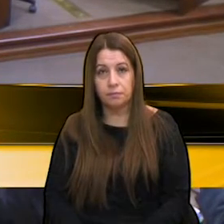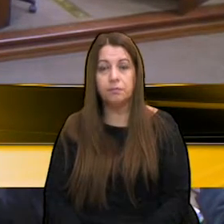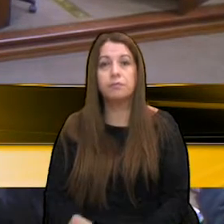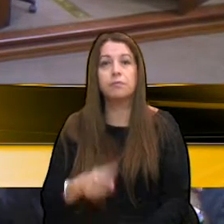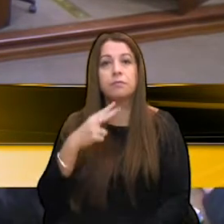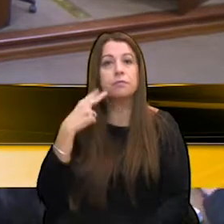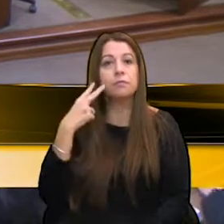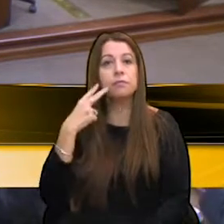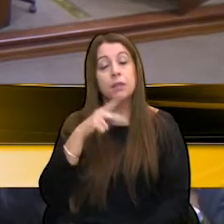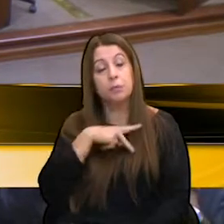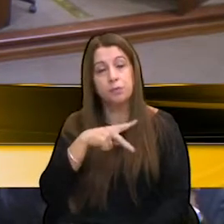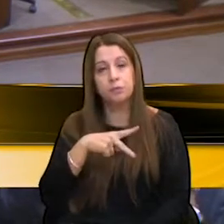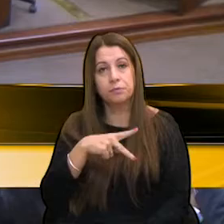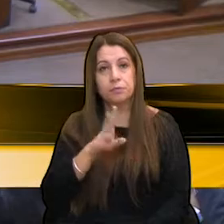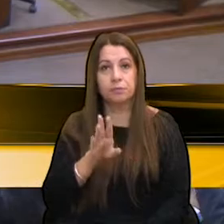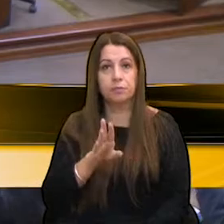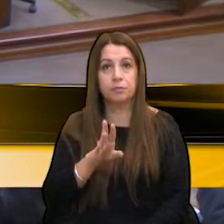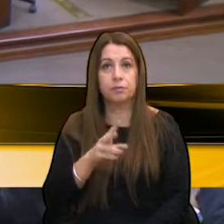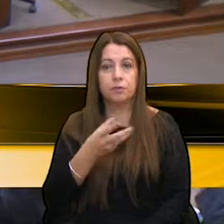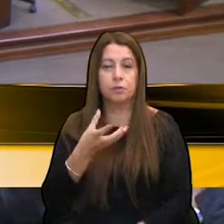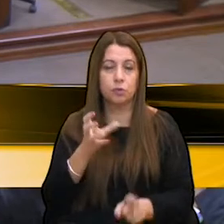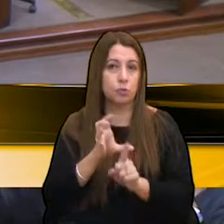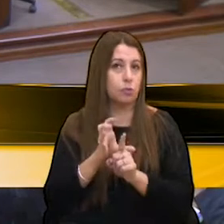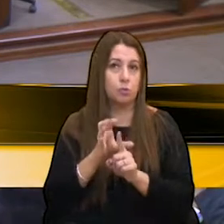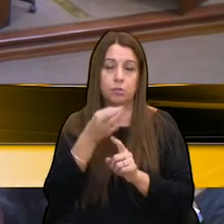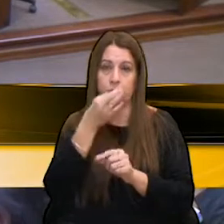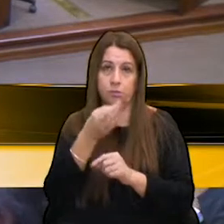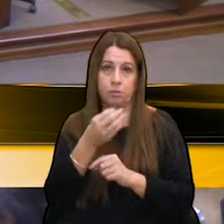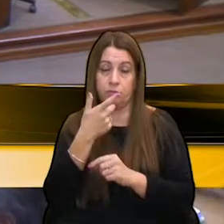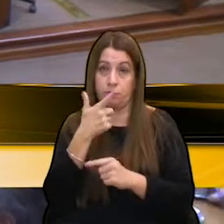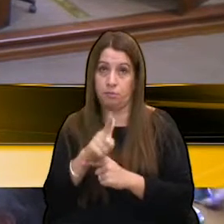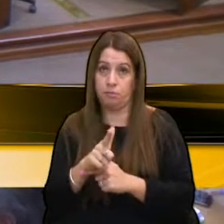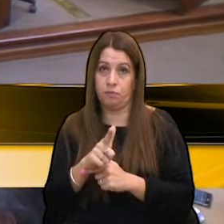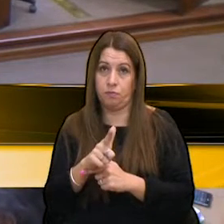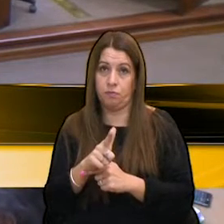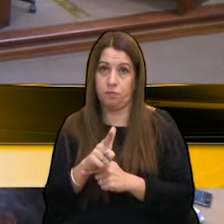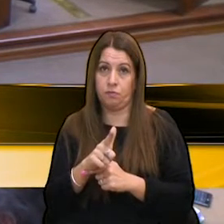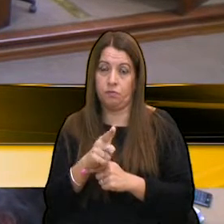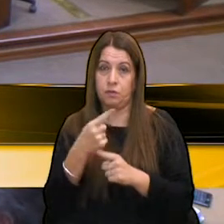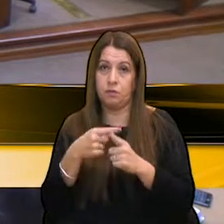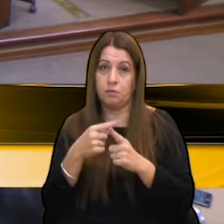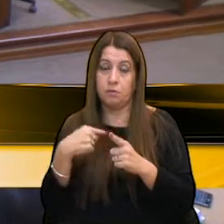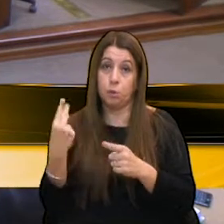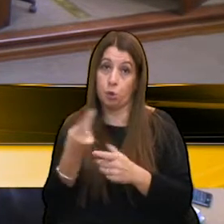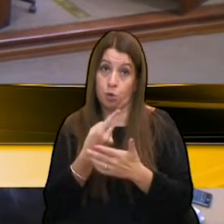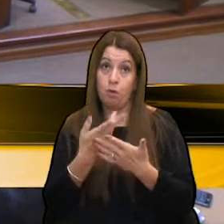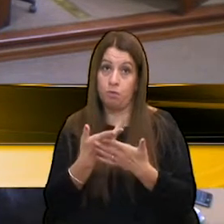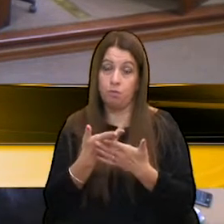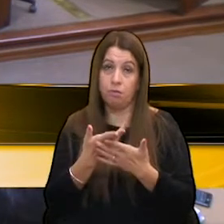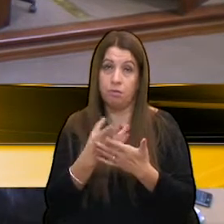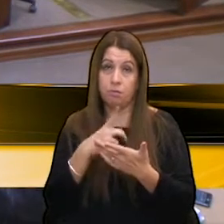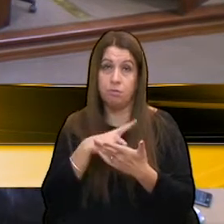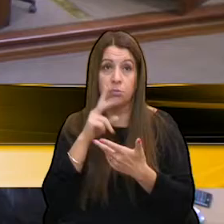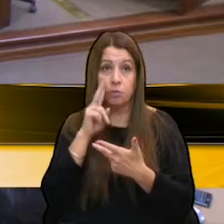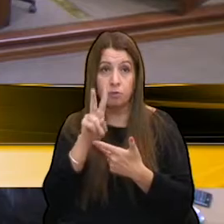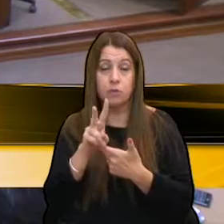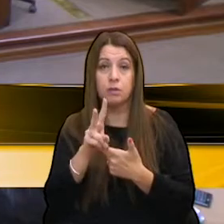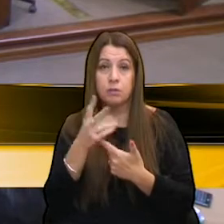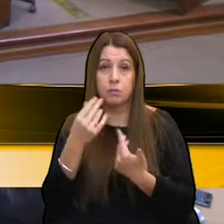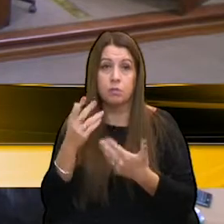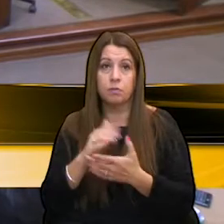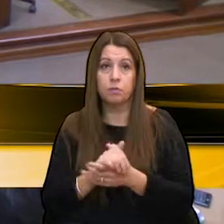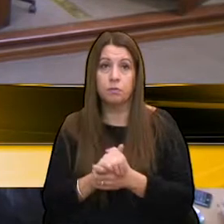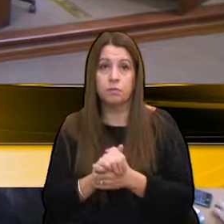Senhor presidente, eu voto contra o parecer novamente, porque nós temos visto